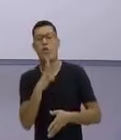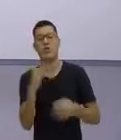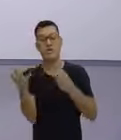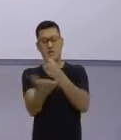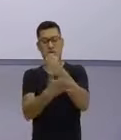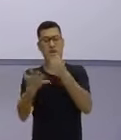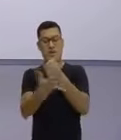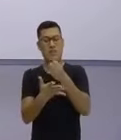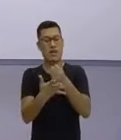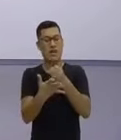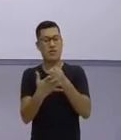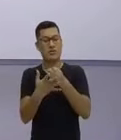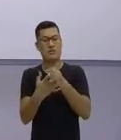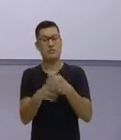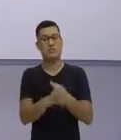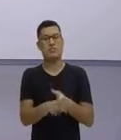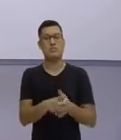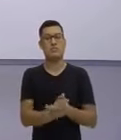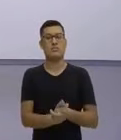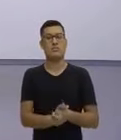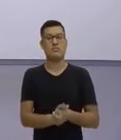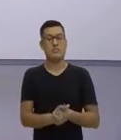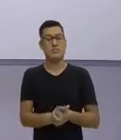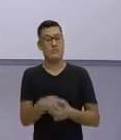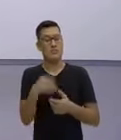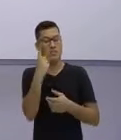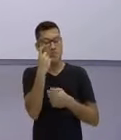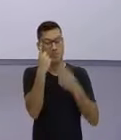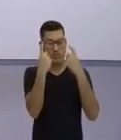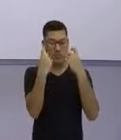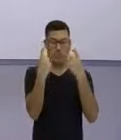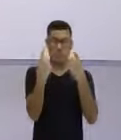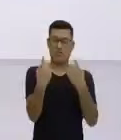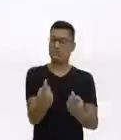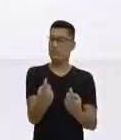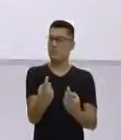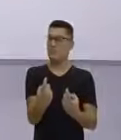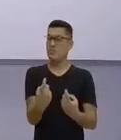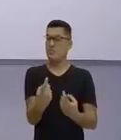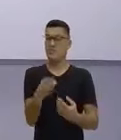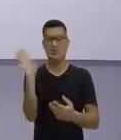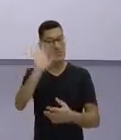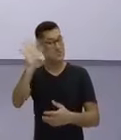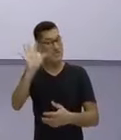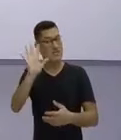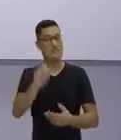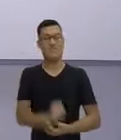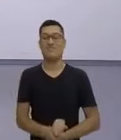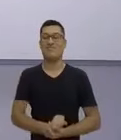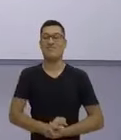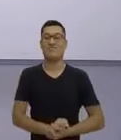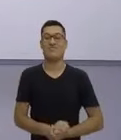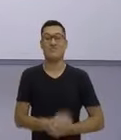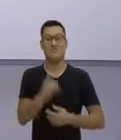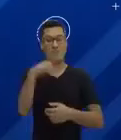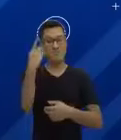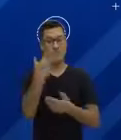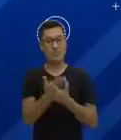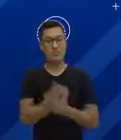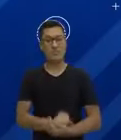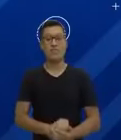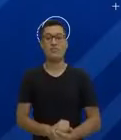conhecer o conceito da multiplicação. E identificar ela no crescimento. Multiplicação, né? De fatores iguais. Isso, verdade. Né? Tchau, gente. Tchau, até semana que vem. Até a próxima